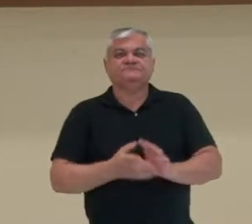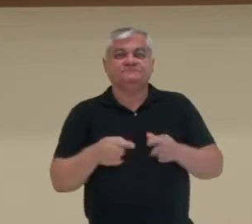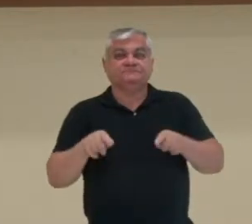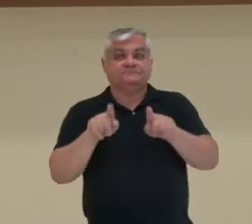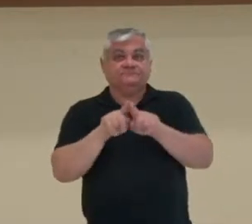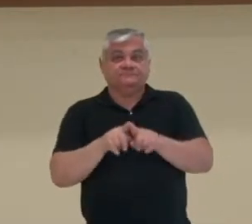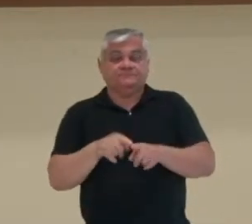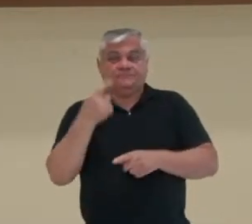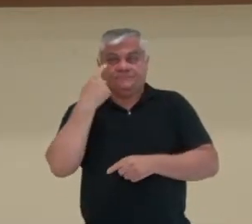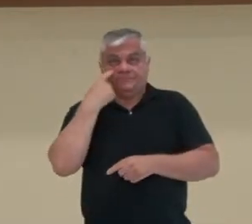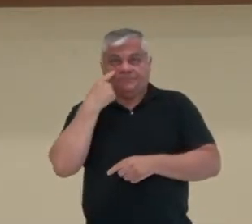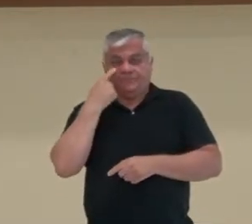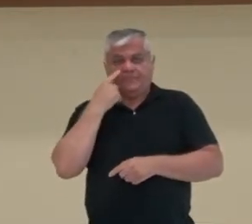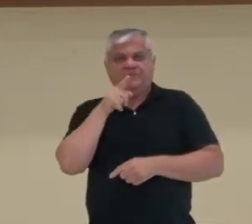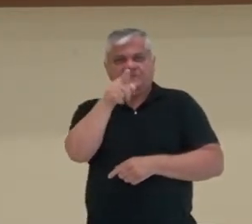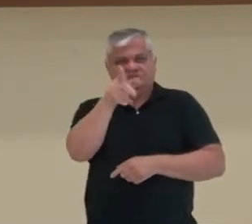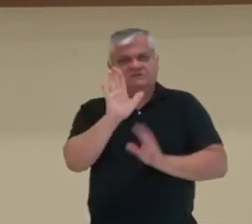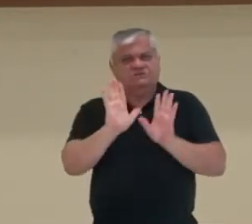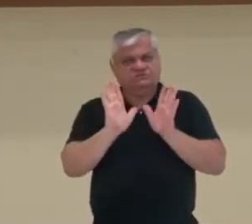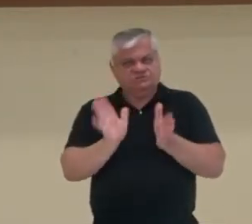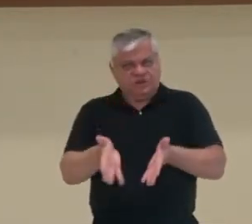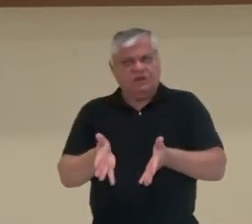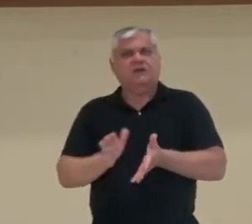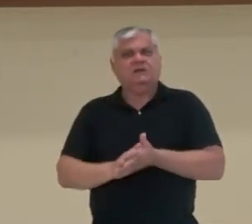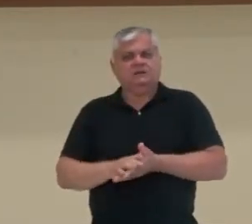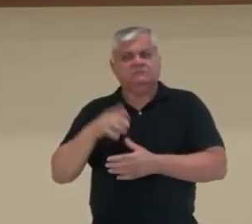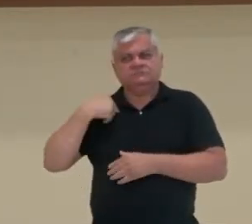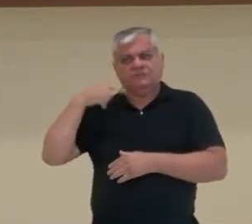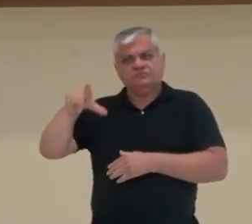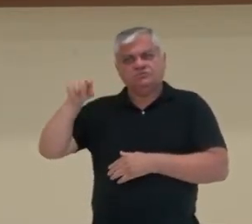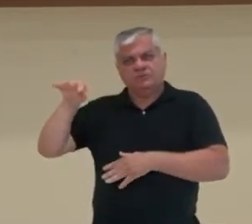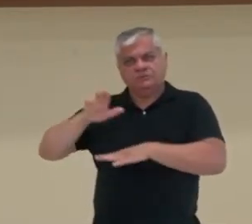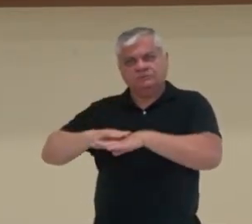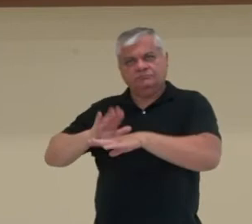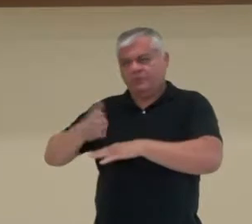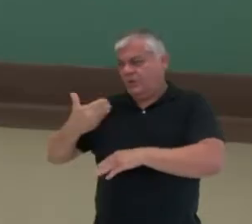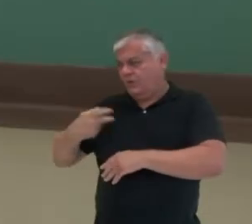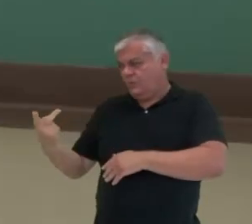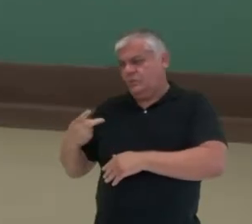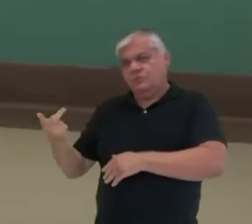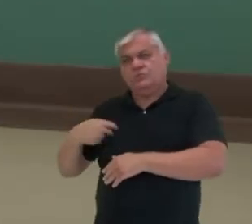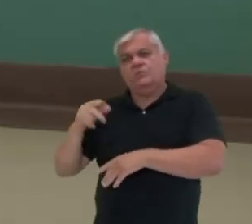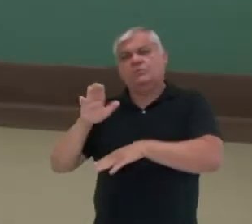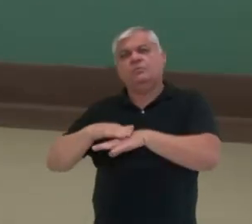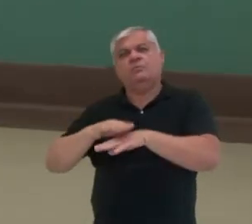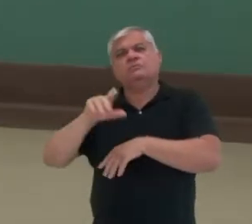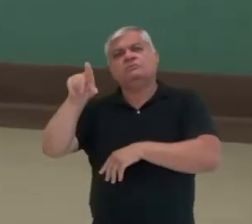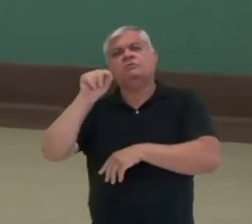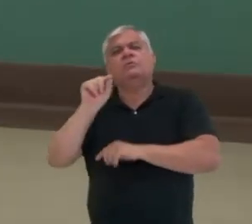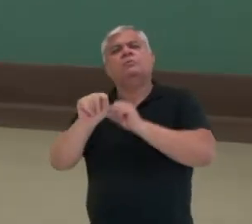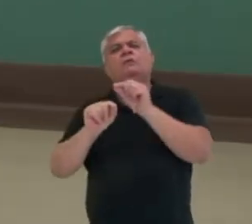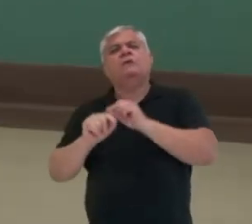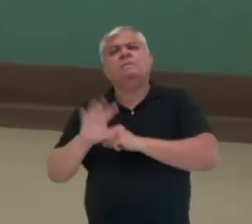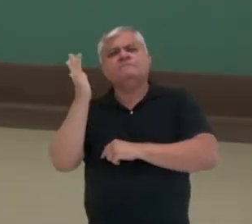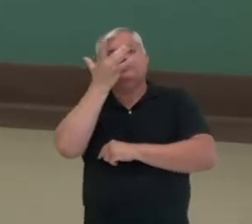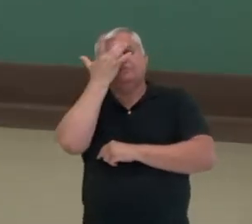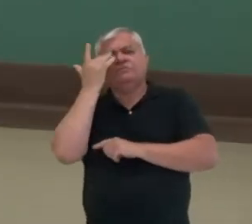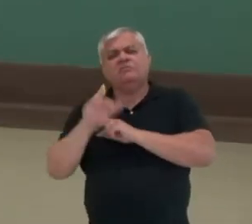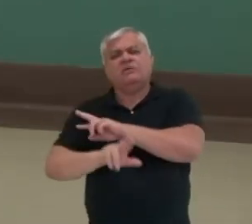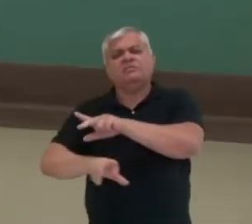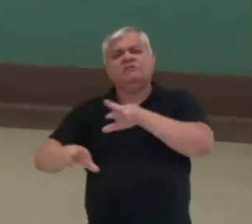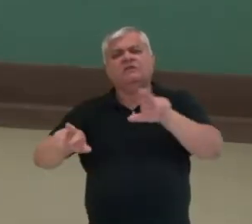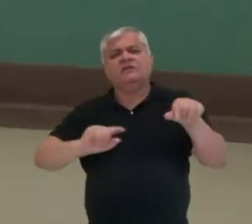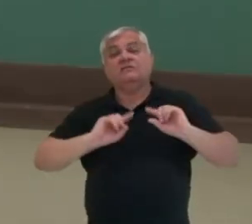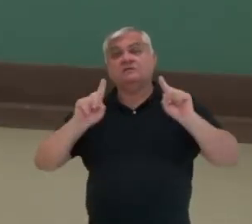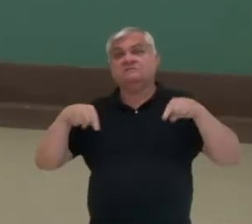Voltei. A esta altura, você já definiu, então, qual é o desafio de se conviver com as diferenças,